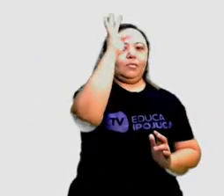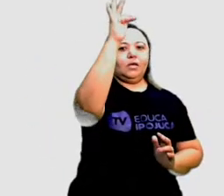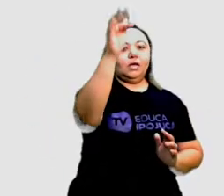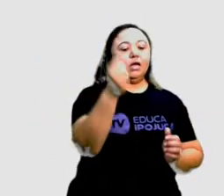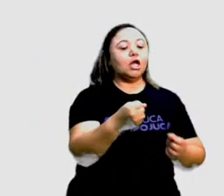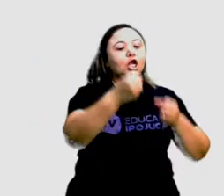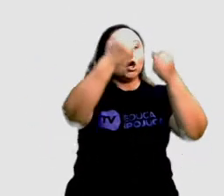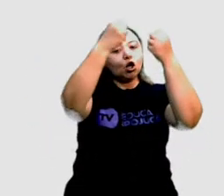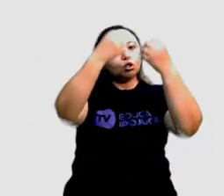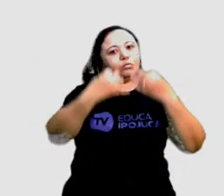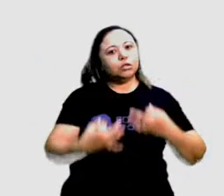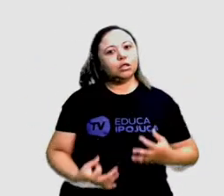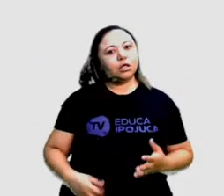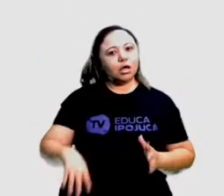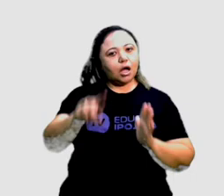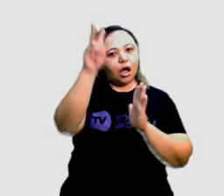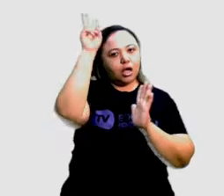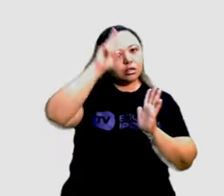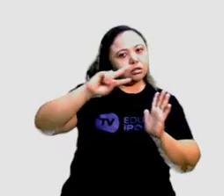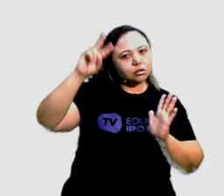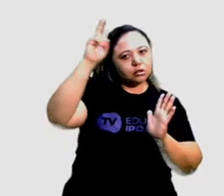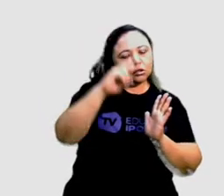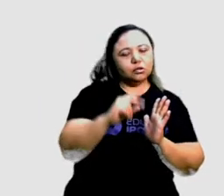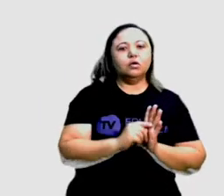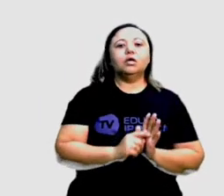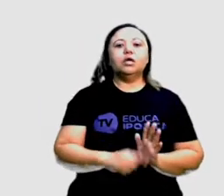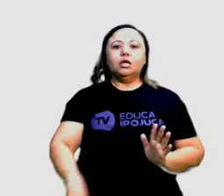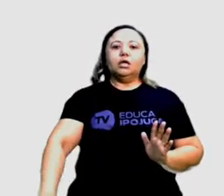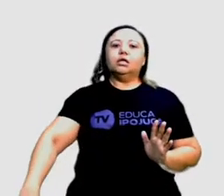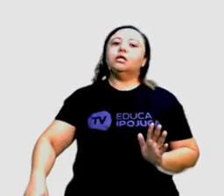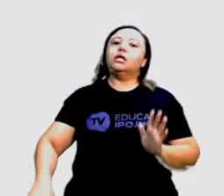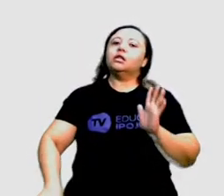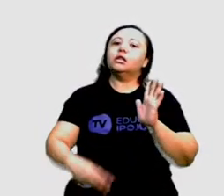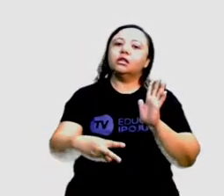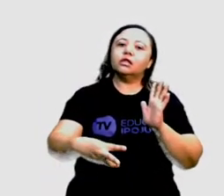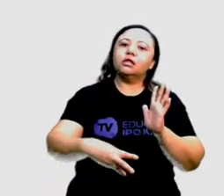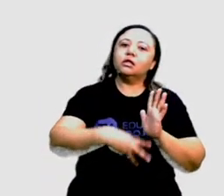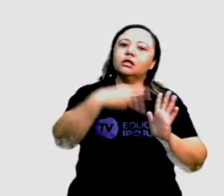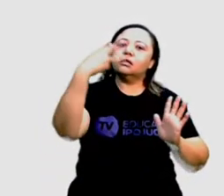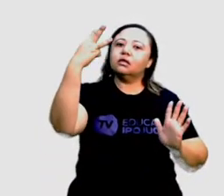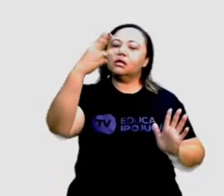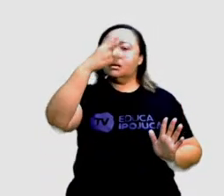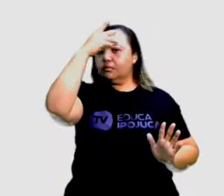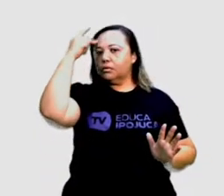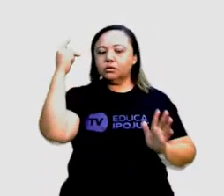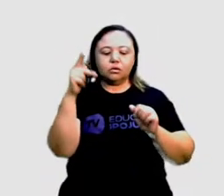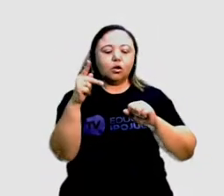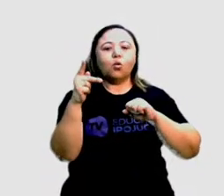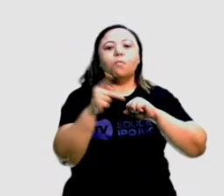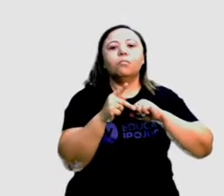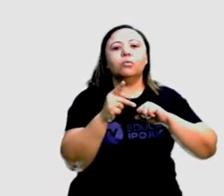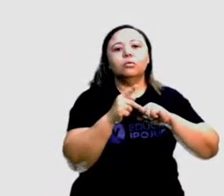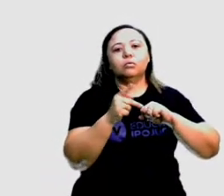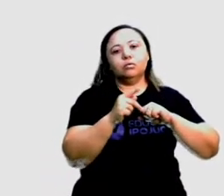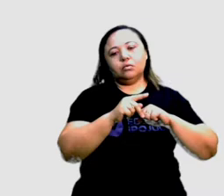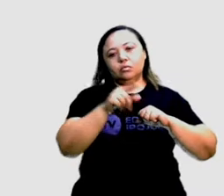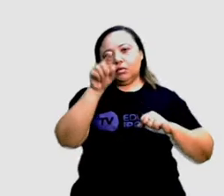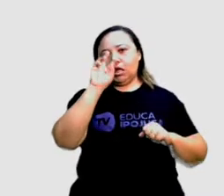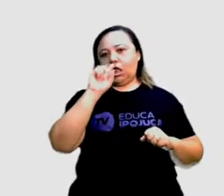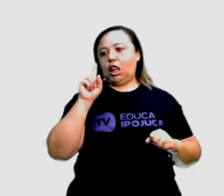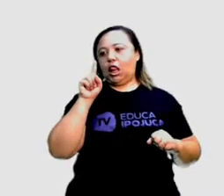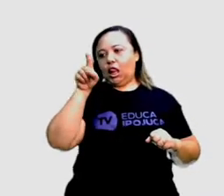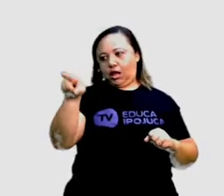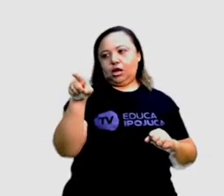história em terceira pessoa e, às vezes, permita certas intromissões narrando em primeira pessoa, quando